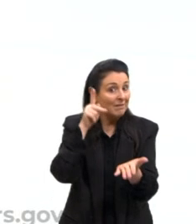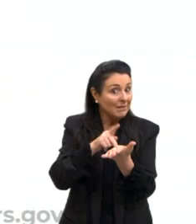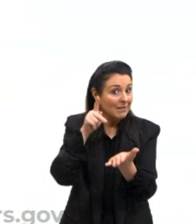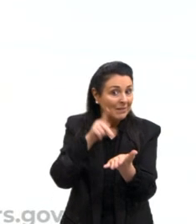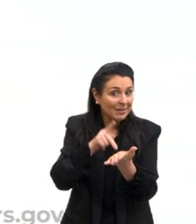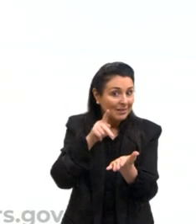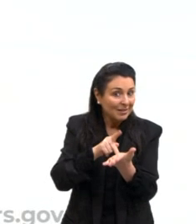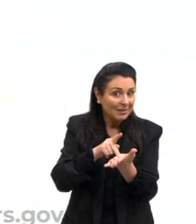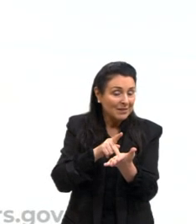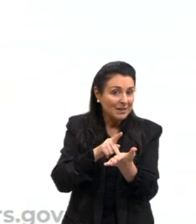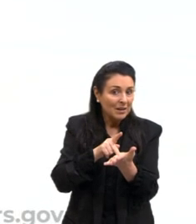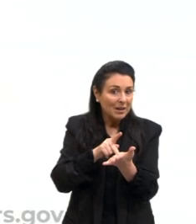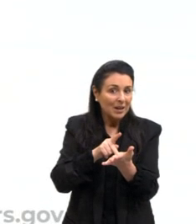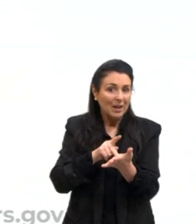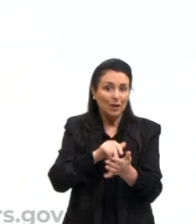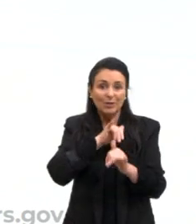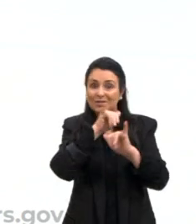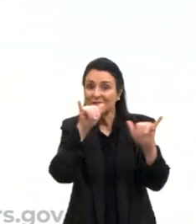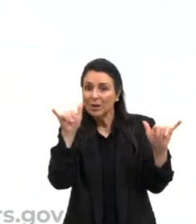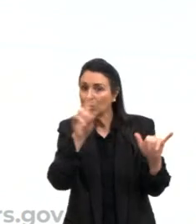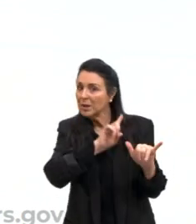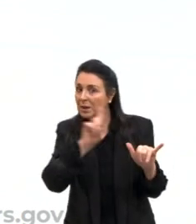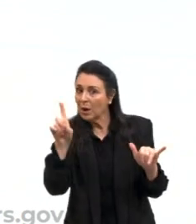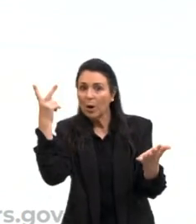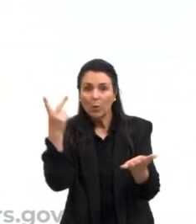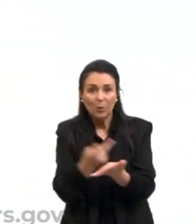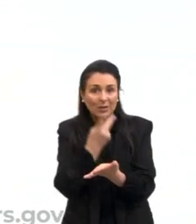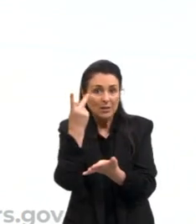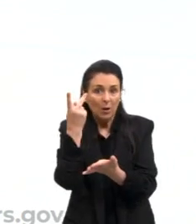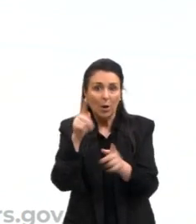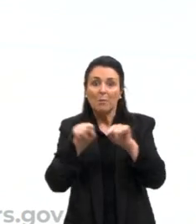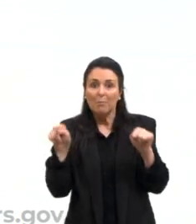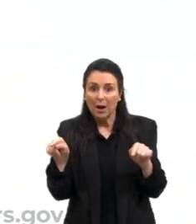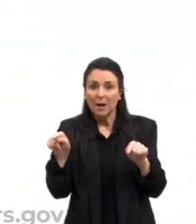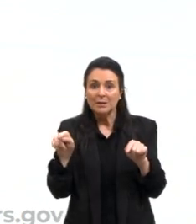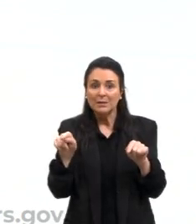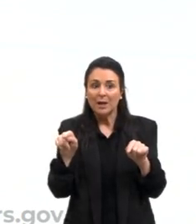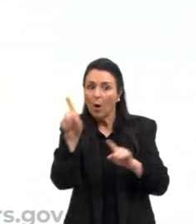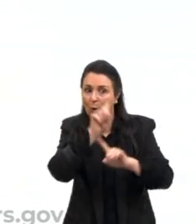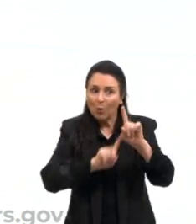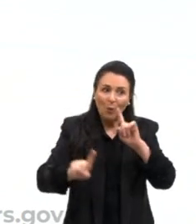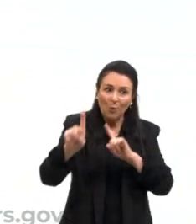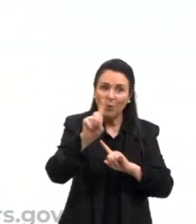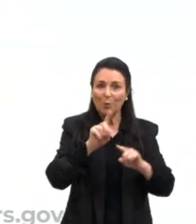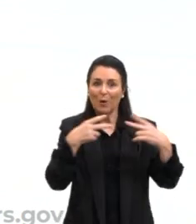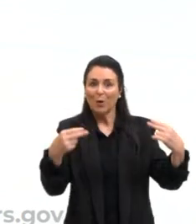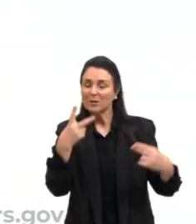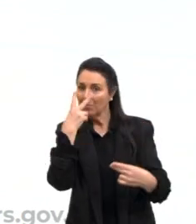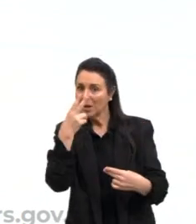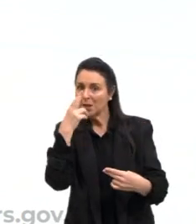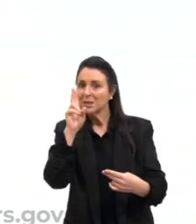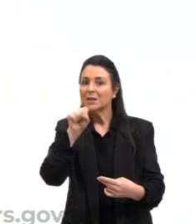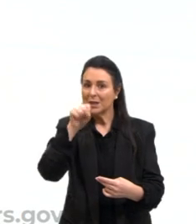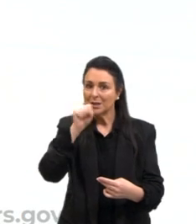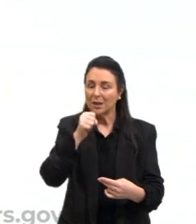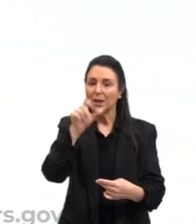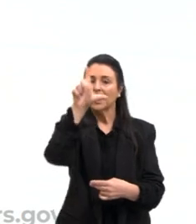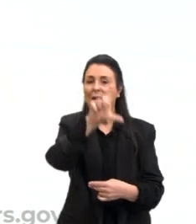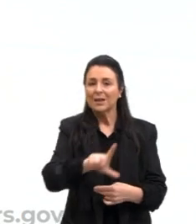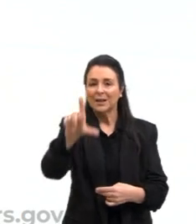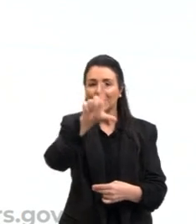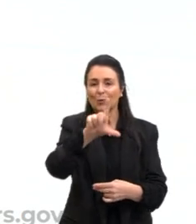estou dizendo que aquilo não aconteceu mas aquilo tá sempre acontecendo por isso que a gente diz que a literatura ela pode ser o que